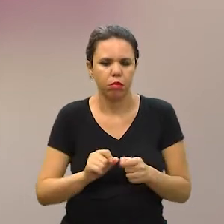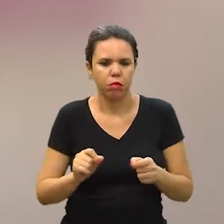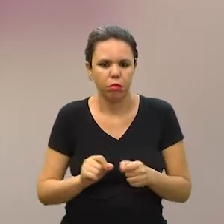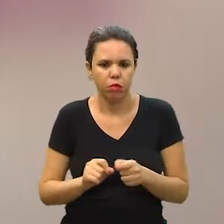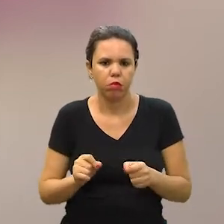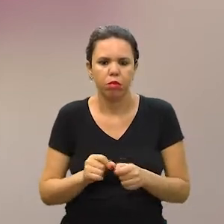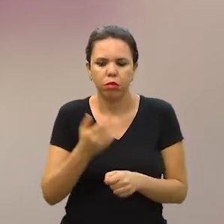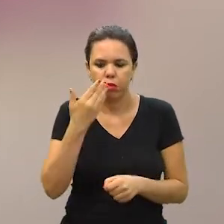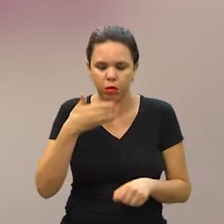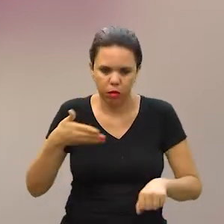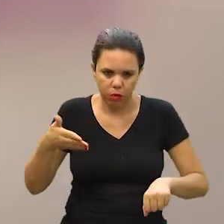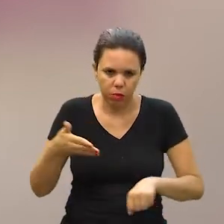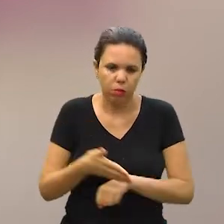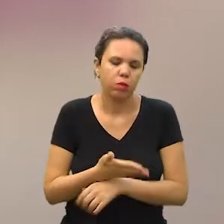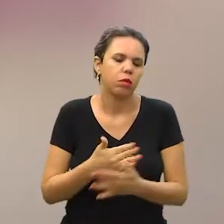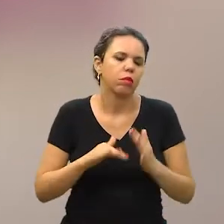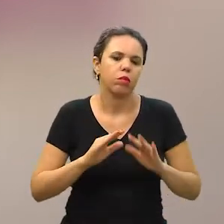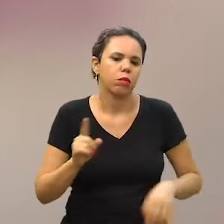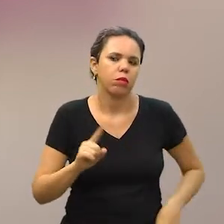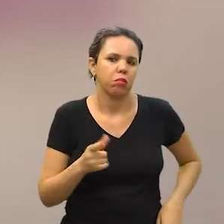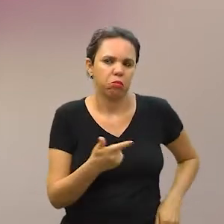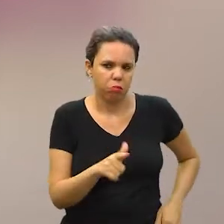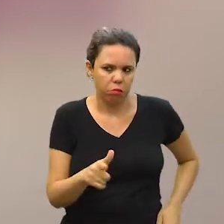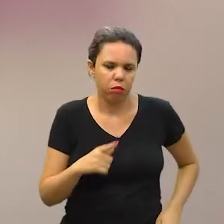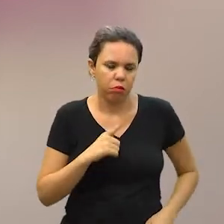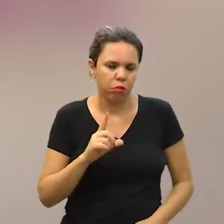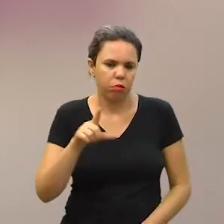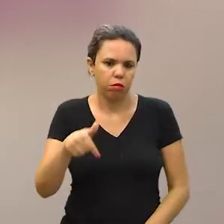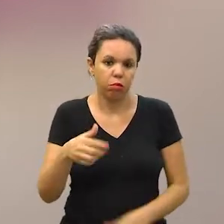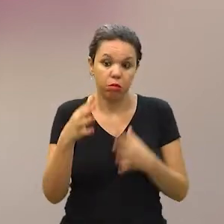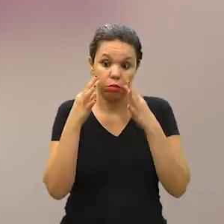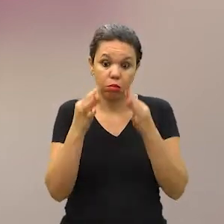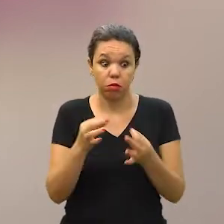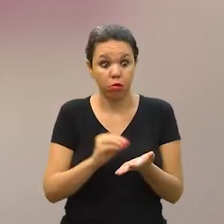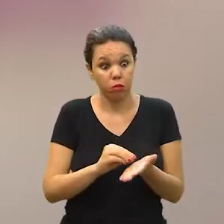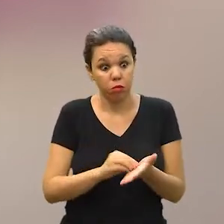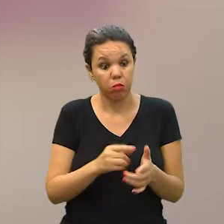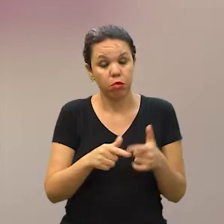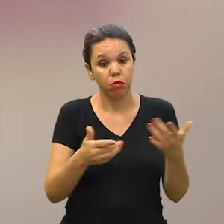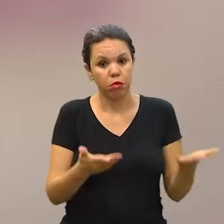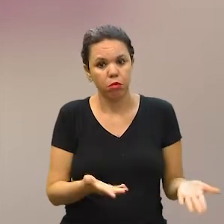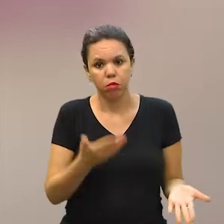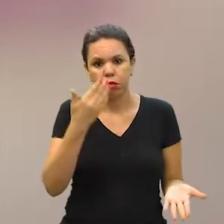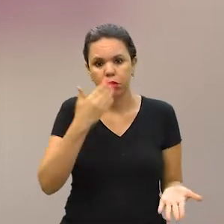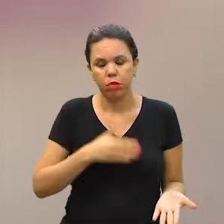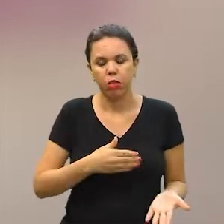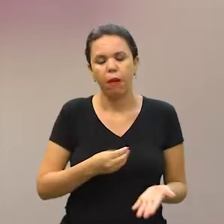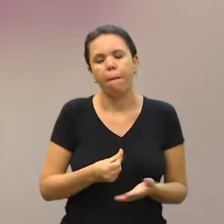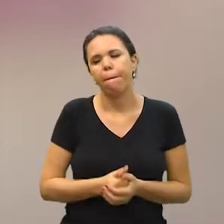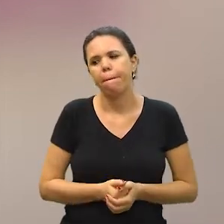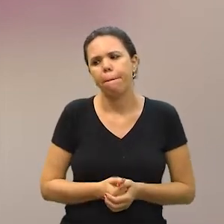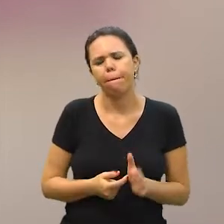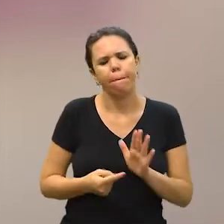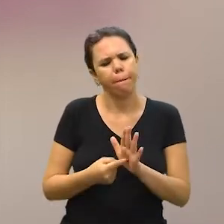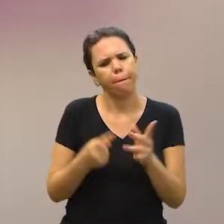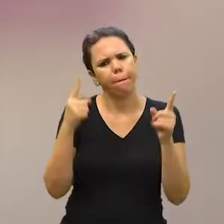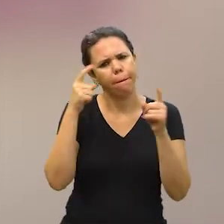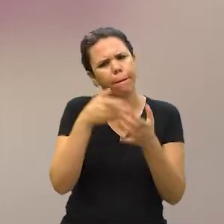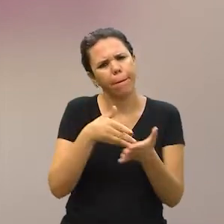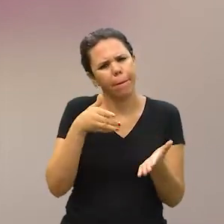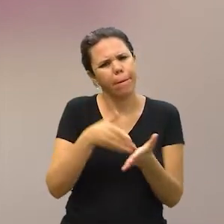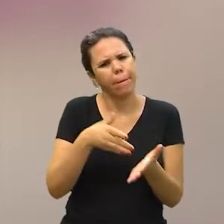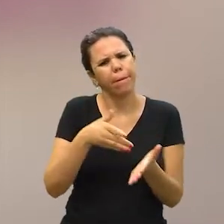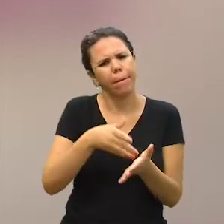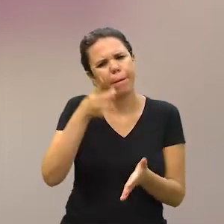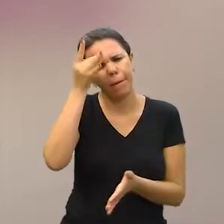é feito quando a criança acaba entrando na escola. Não é que a criança não tenha, mas é que é quando chama atenção, né? Que é quando a criança começa a apresentar aquela